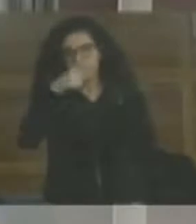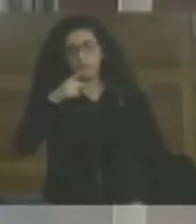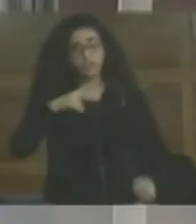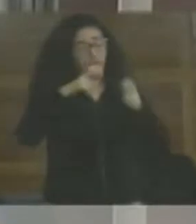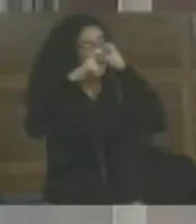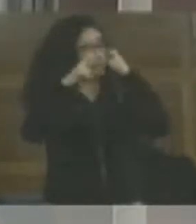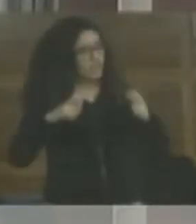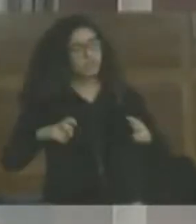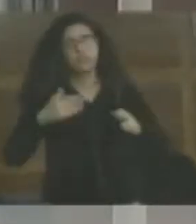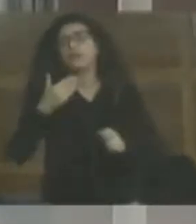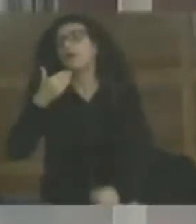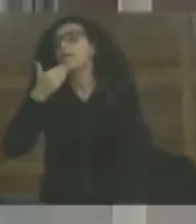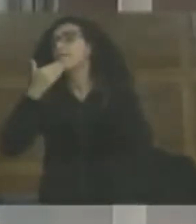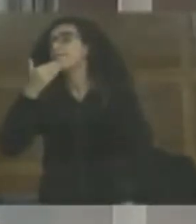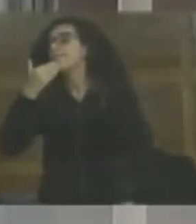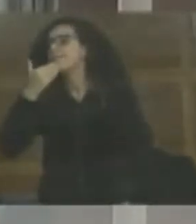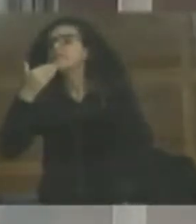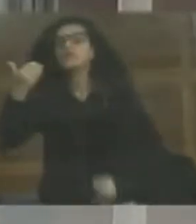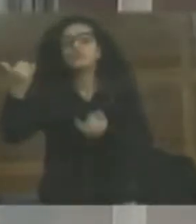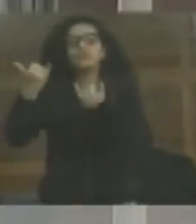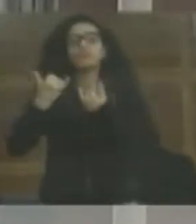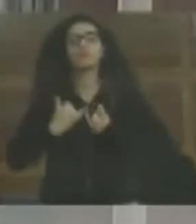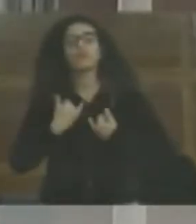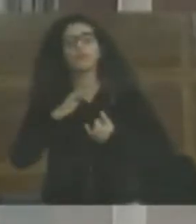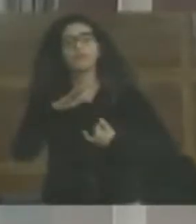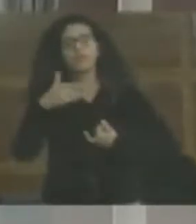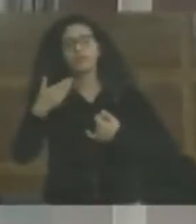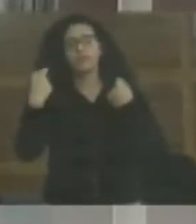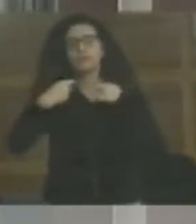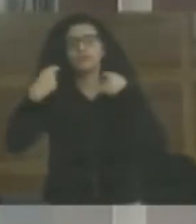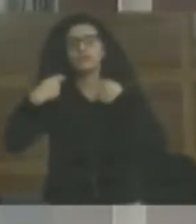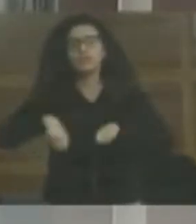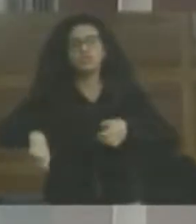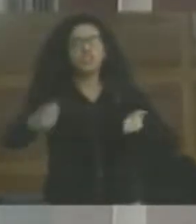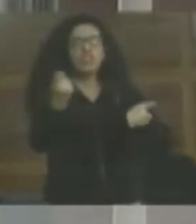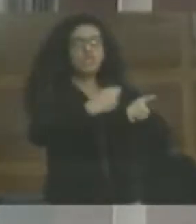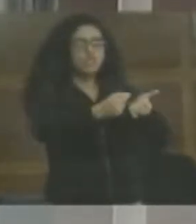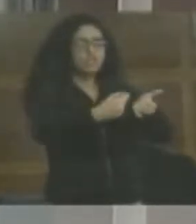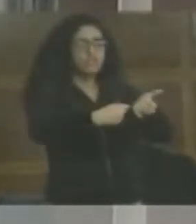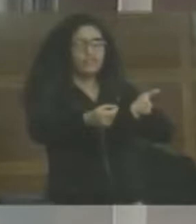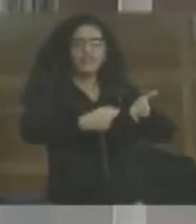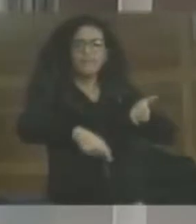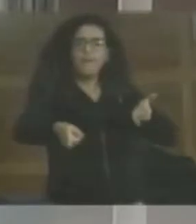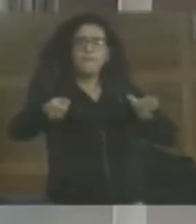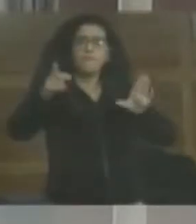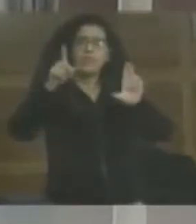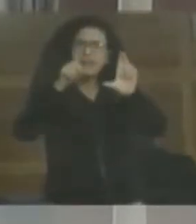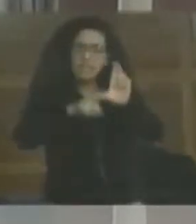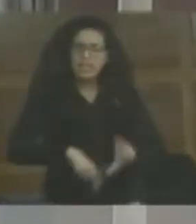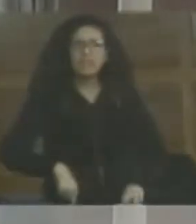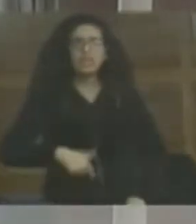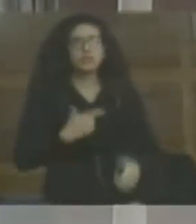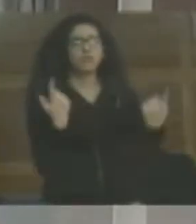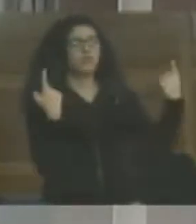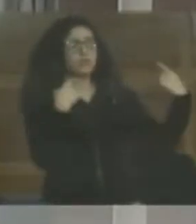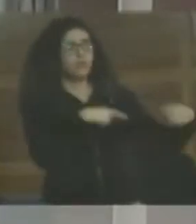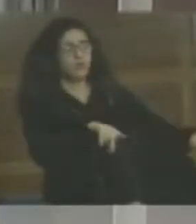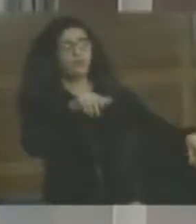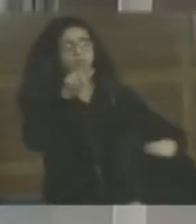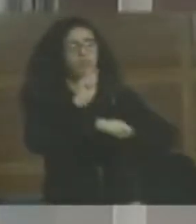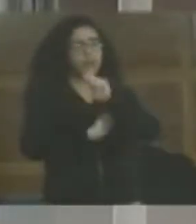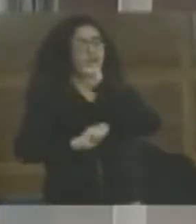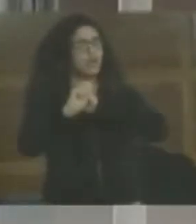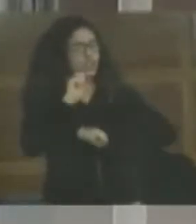casa é solicitar informações quando preciso, encaminhado o pedido por escrito, importando crime contra a administração pública,